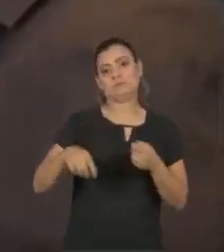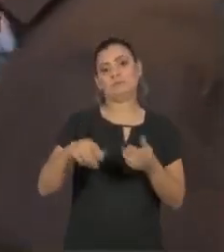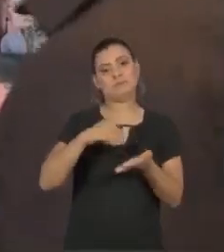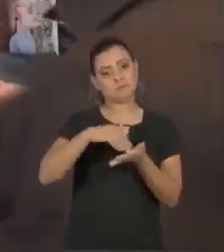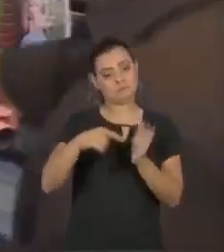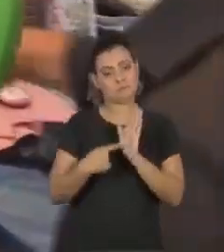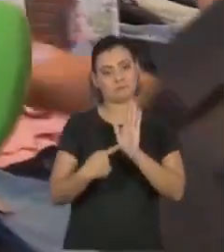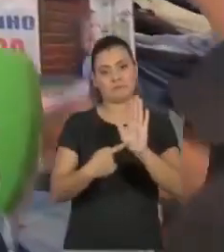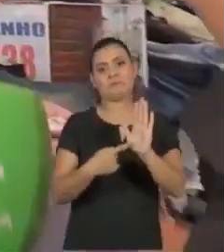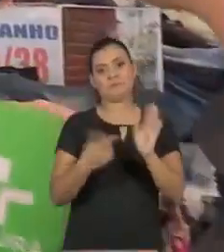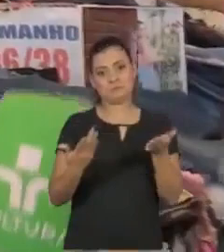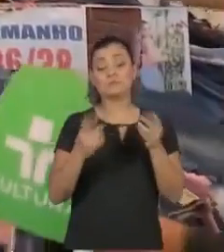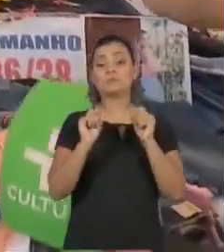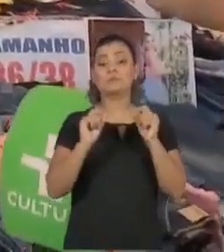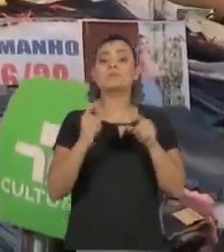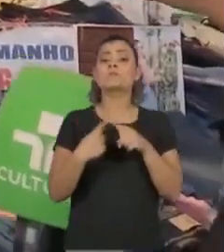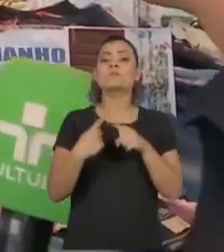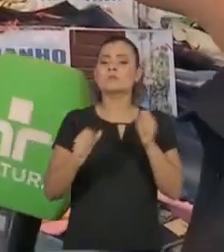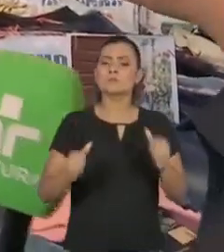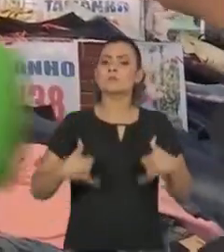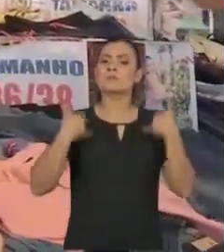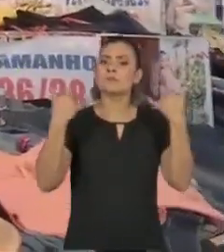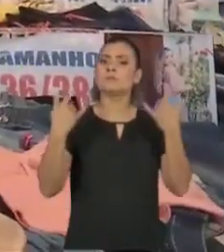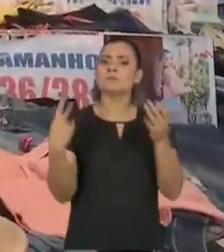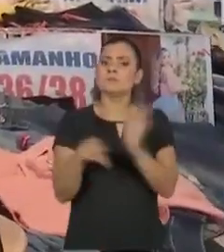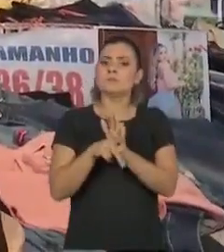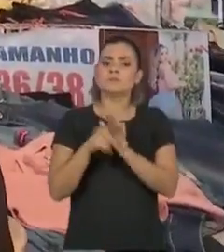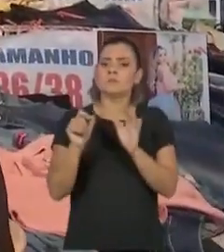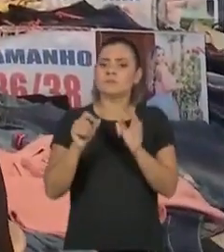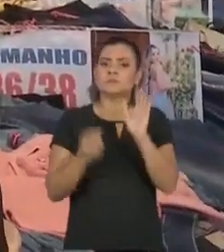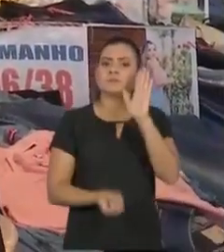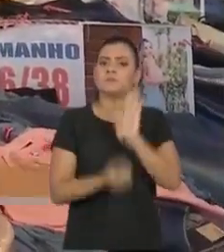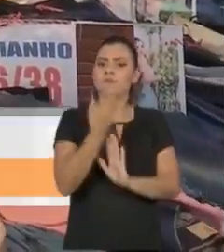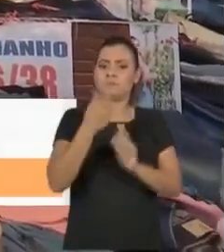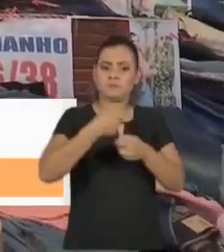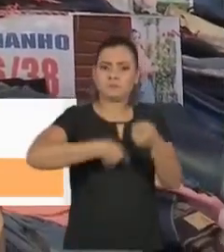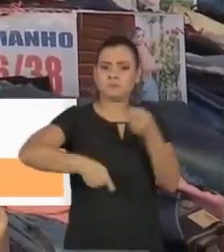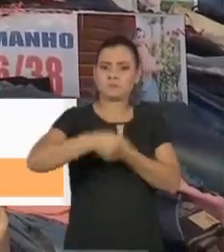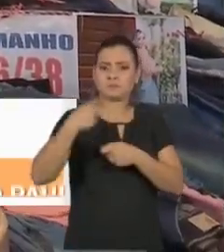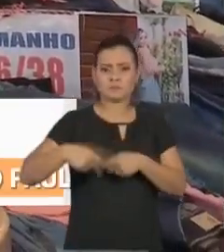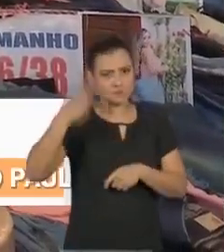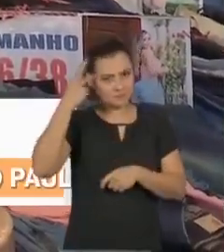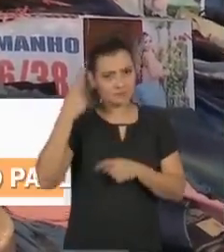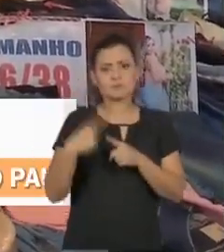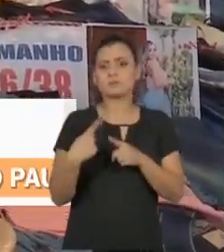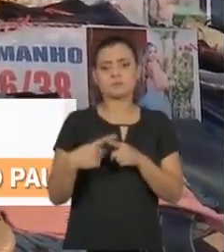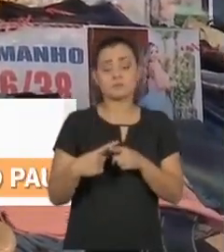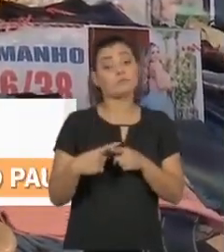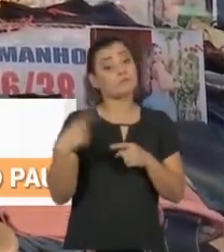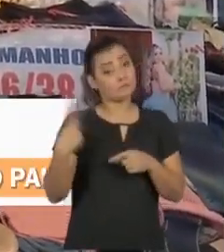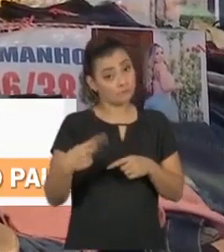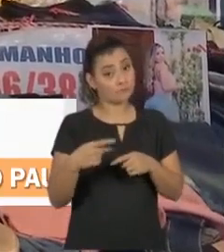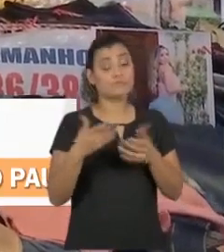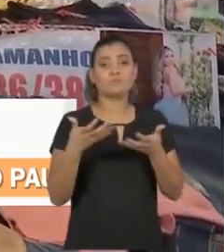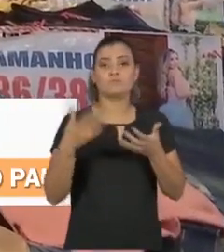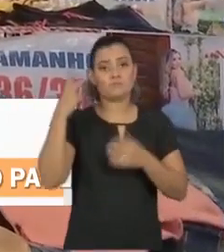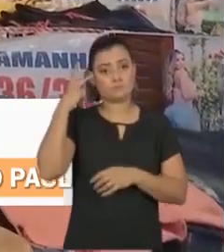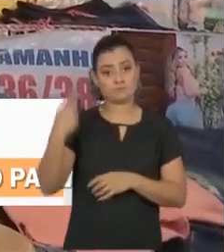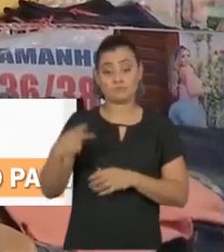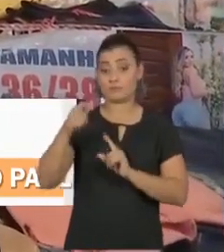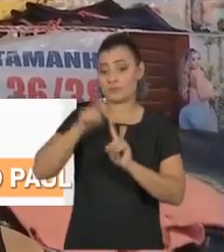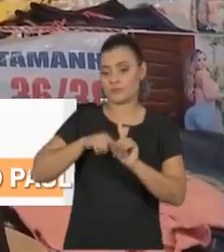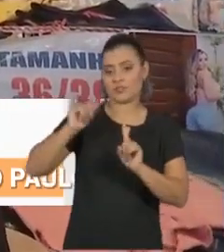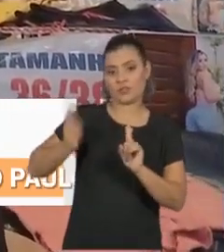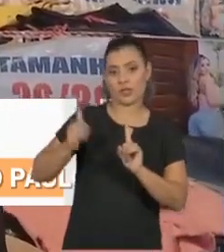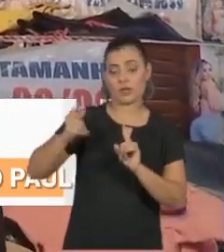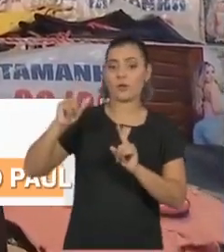para o senhor. Por que foi criada essa data para o comércio aqui de São Paulo? A preocupação da Associação Comercial de São Paulo é com o mês de janeiro,